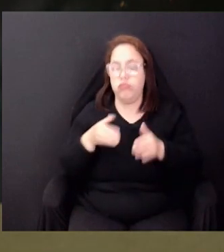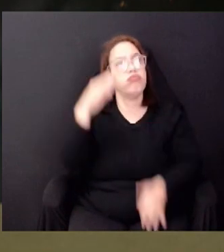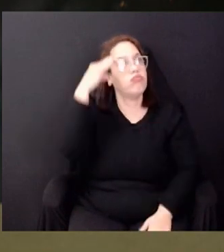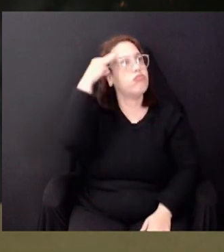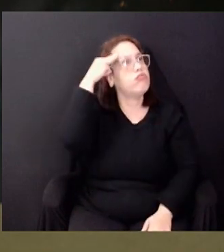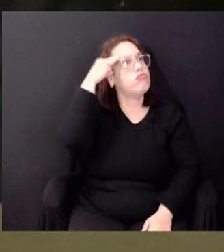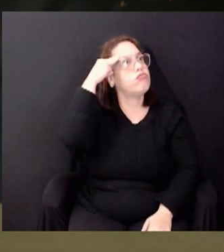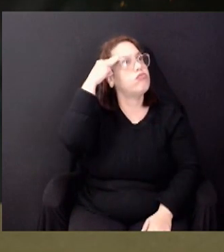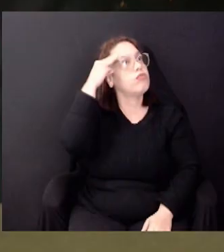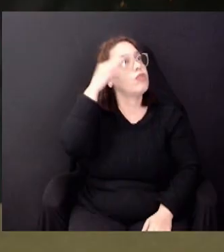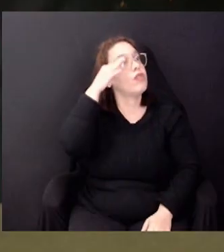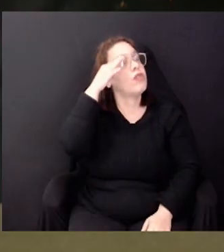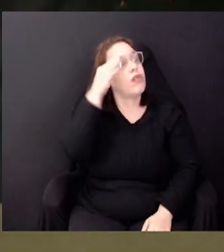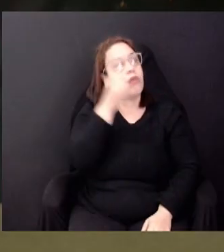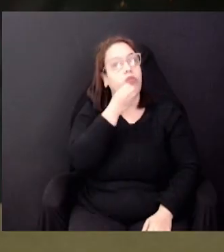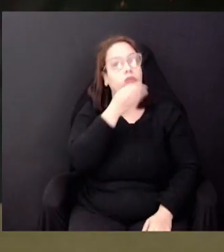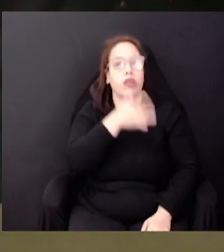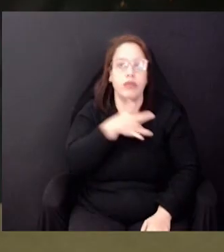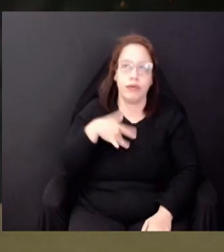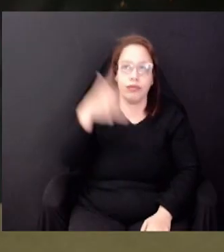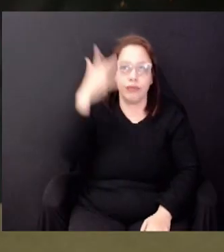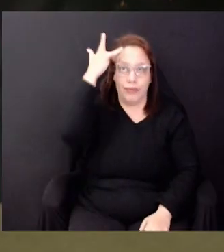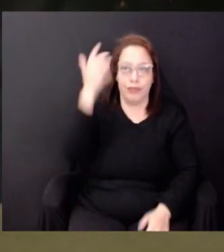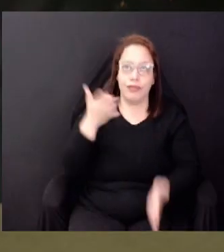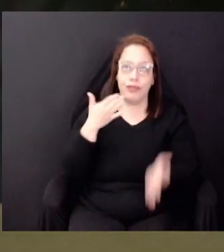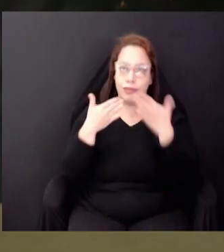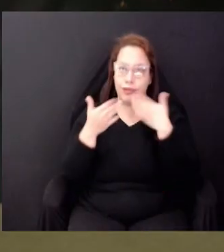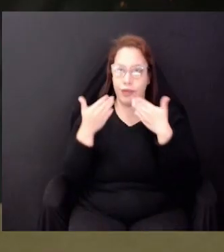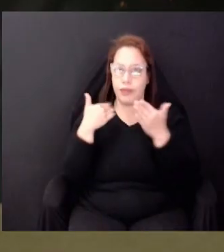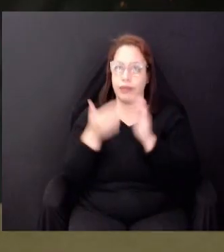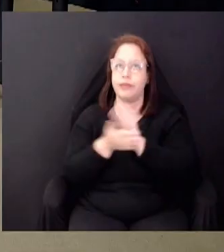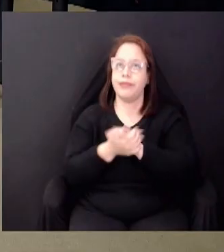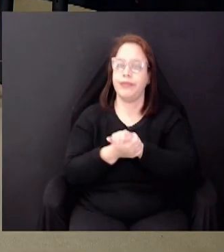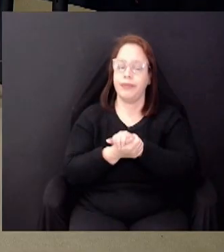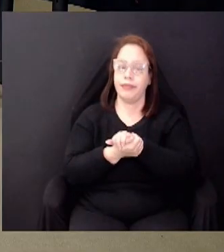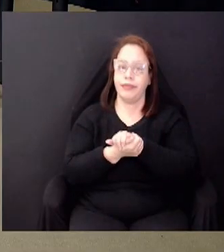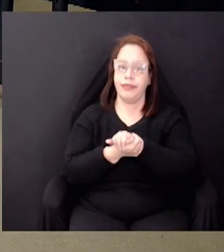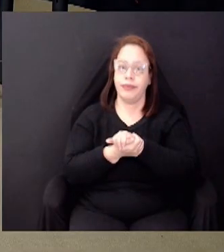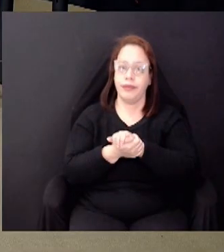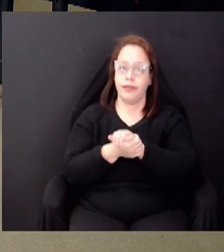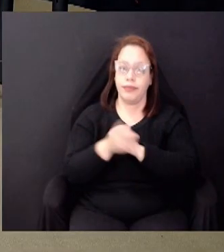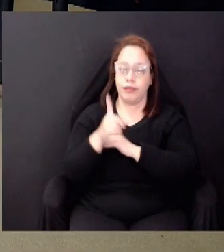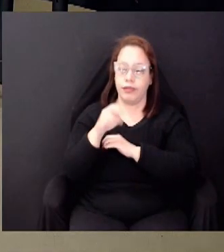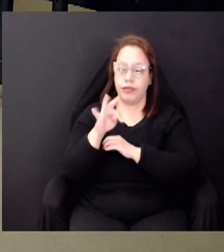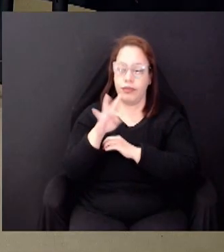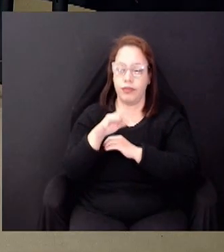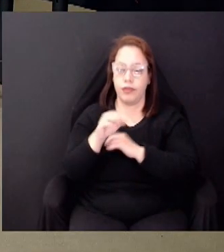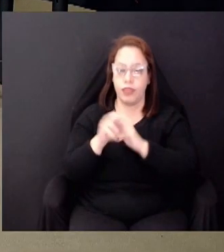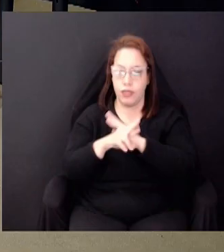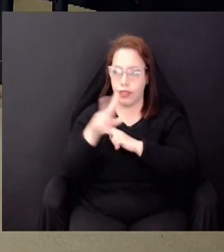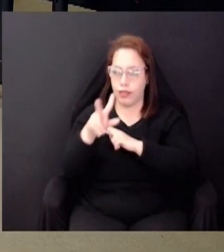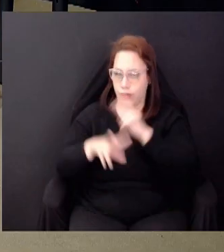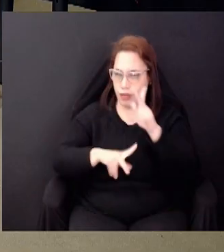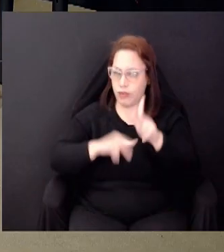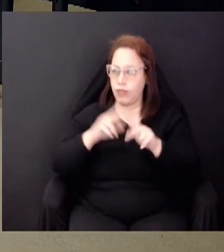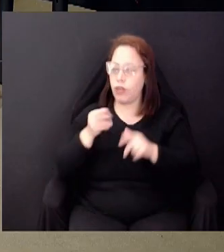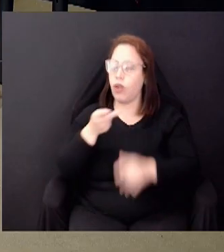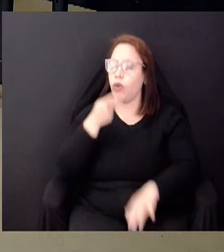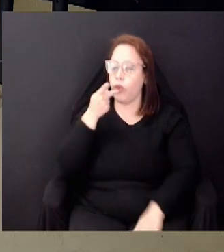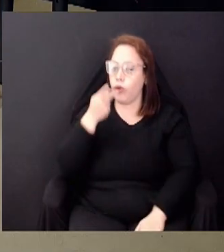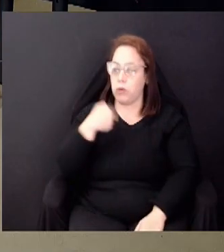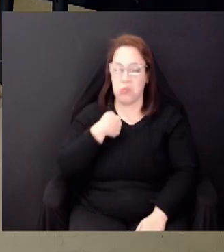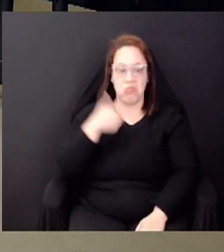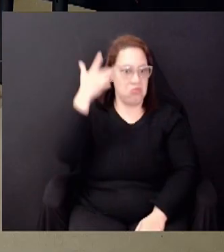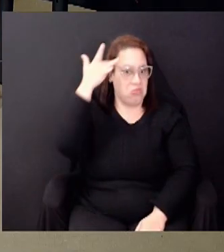nosso bem-estar. Então amanhã a gente fala sobre essa dieta diferente aí que tá todo mundo falando. Eu não entendo,